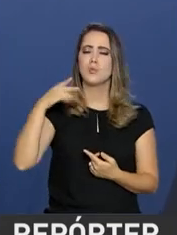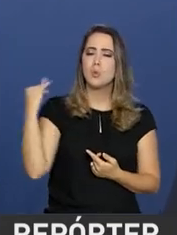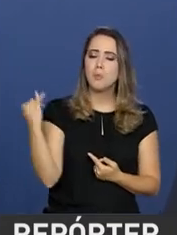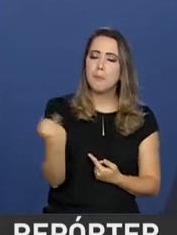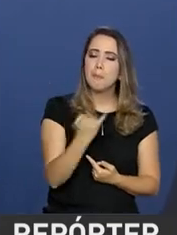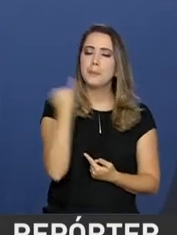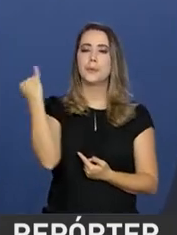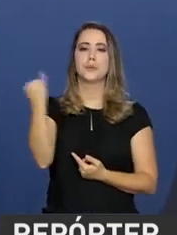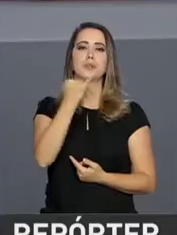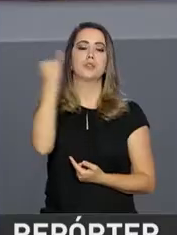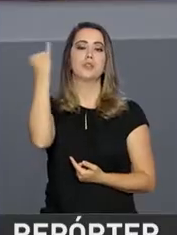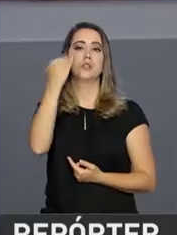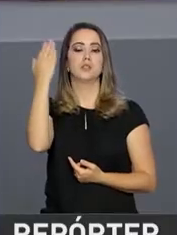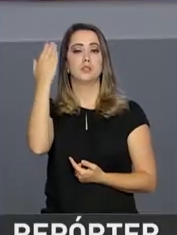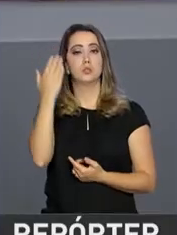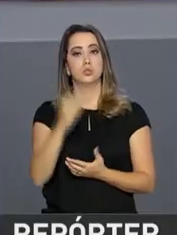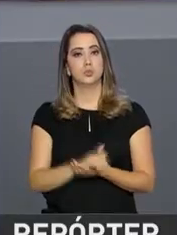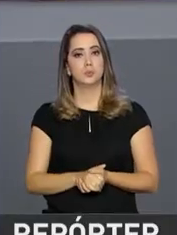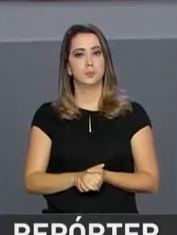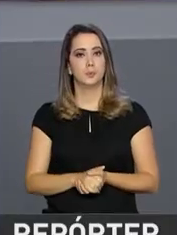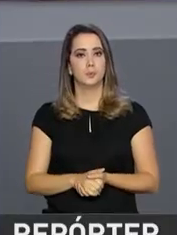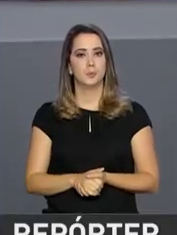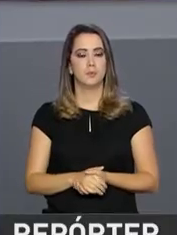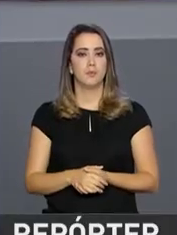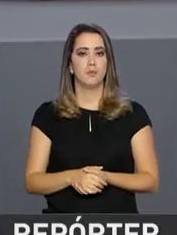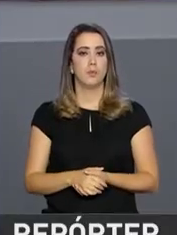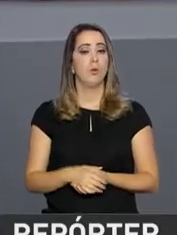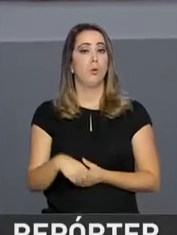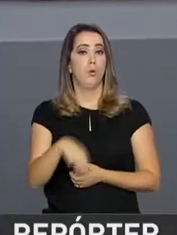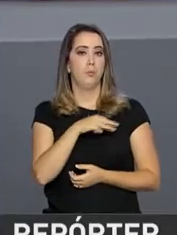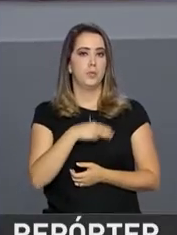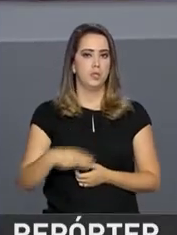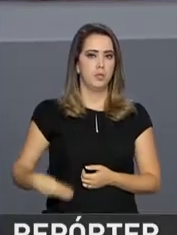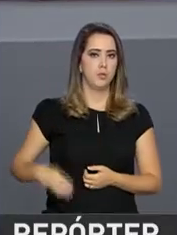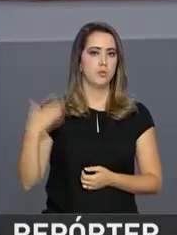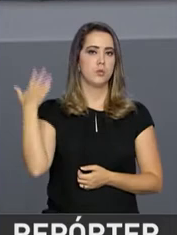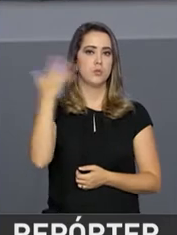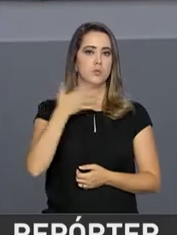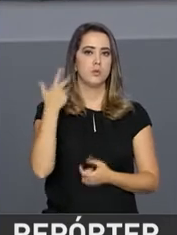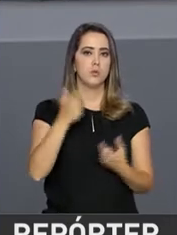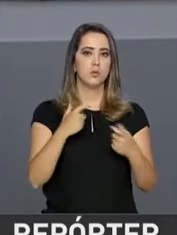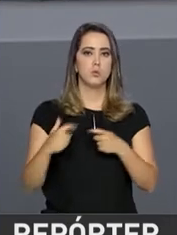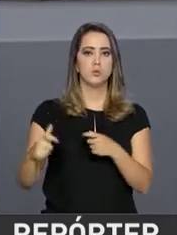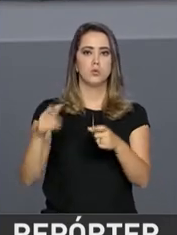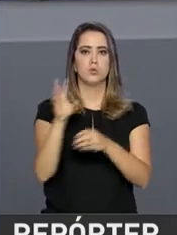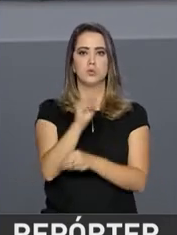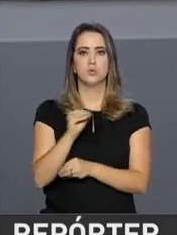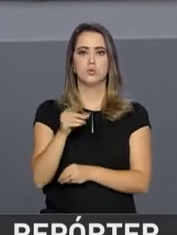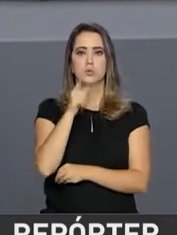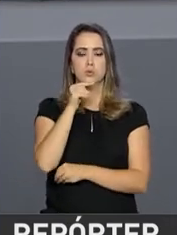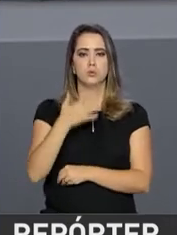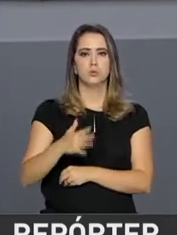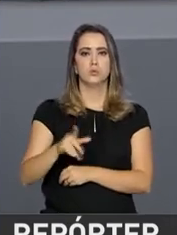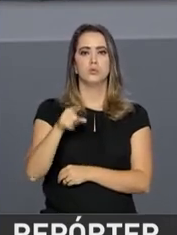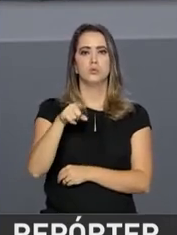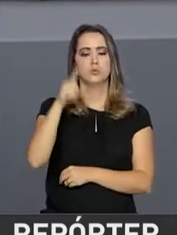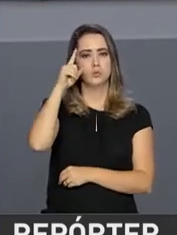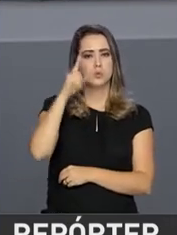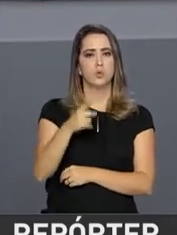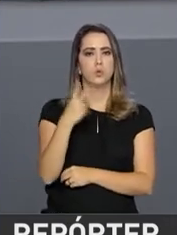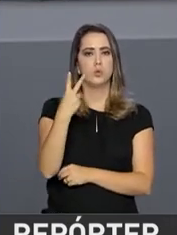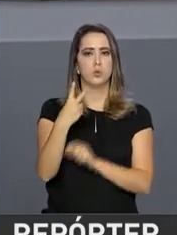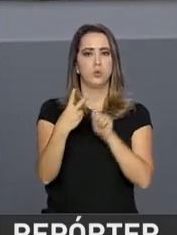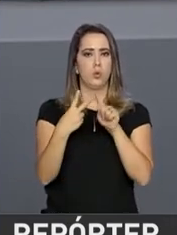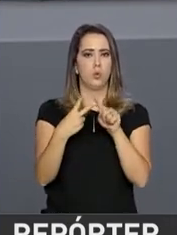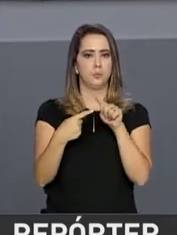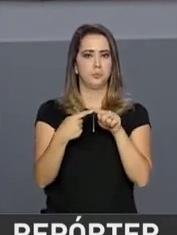decisão do governo. O ministro do Meio Ambiente esclareceu que as unidades de conservação marinha serão determinadas por